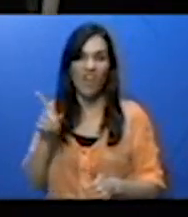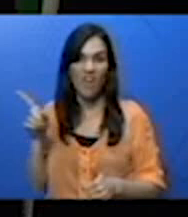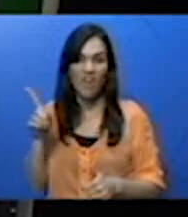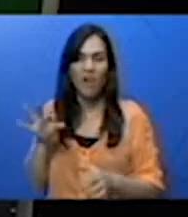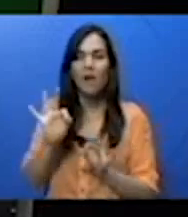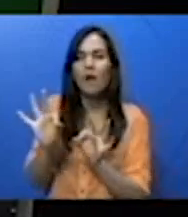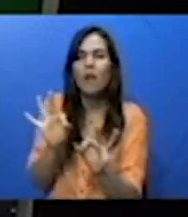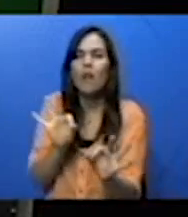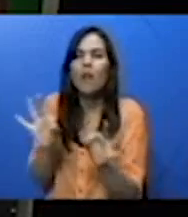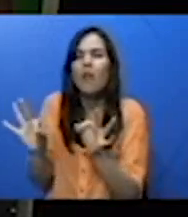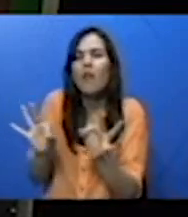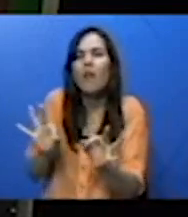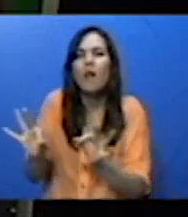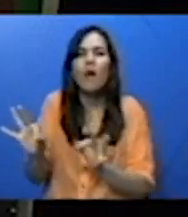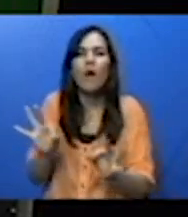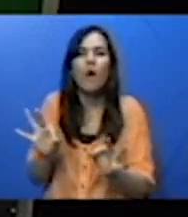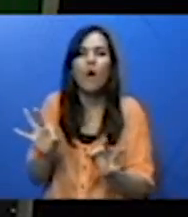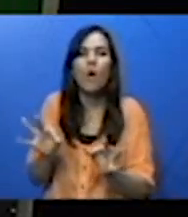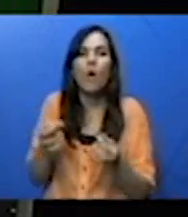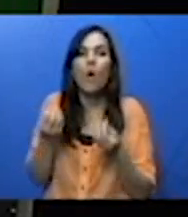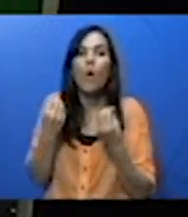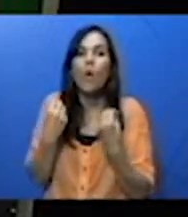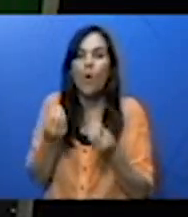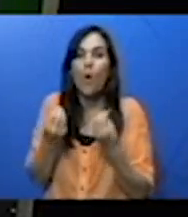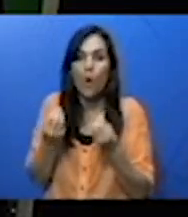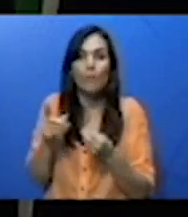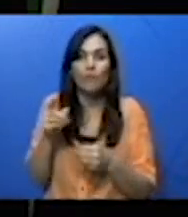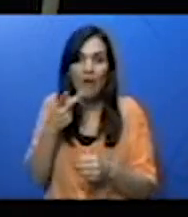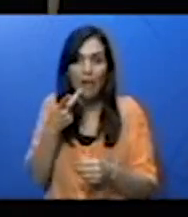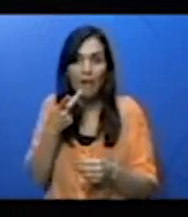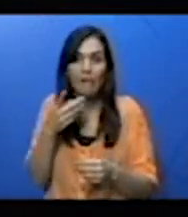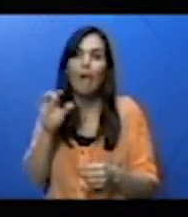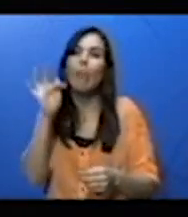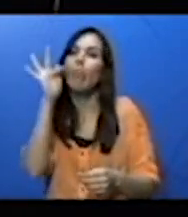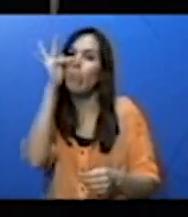caprichosa, como disse, ela é teimosa.